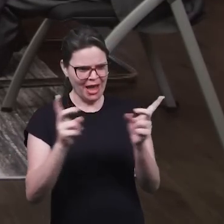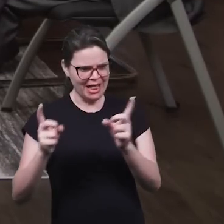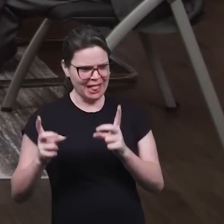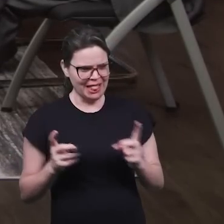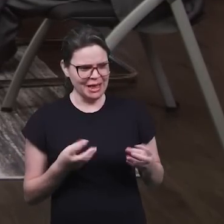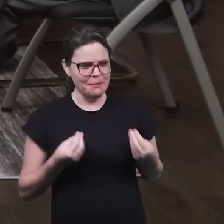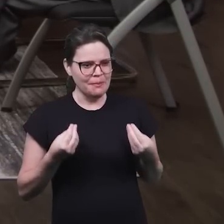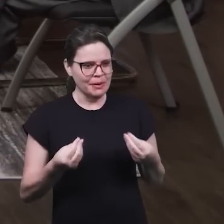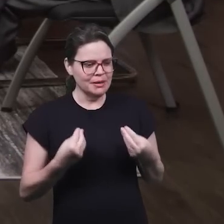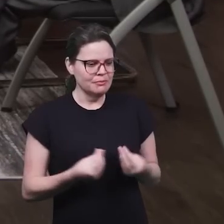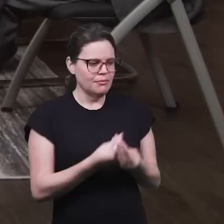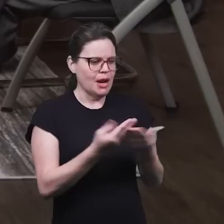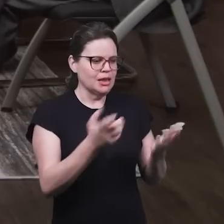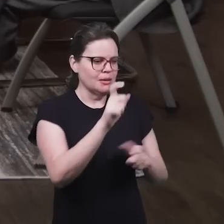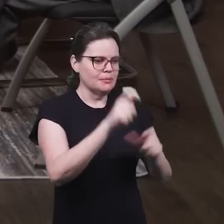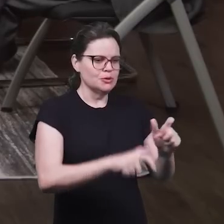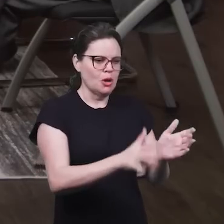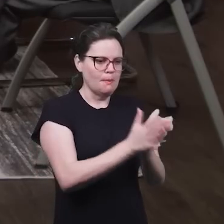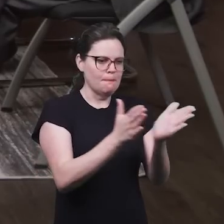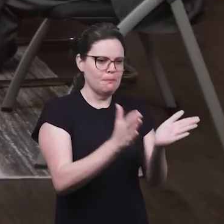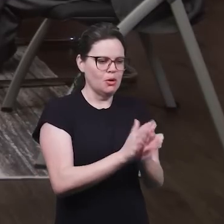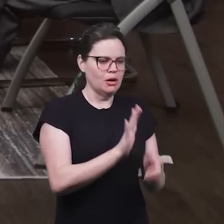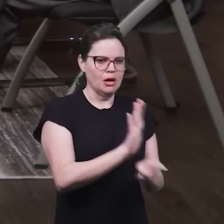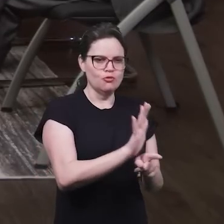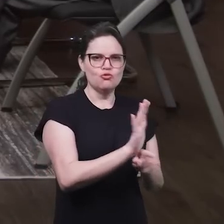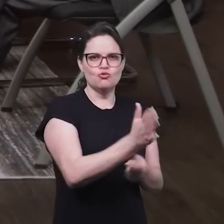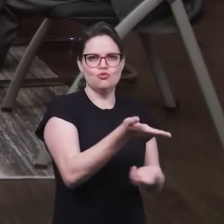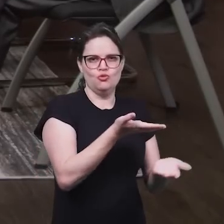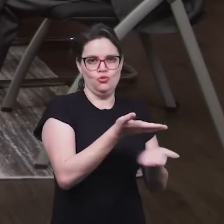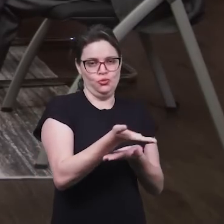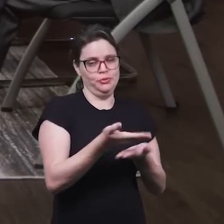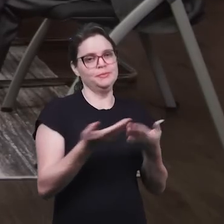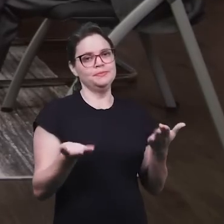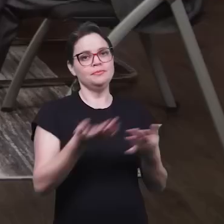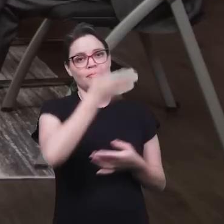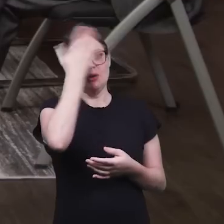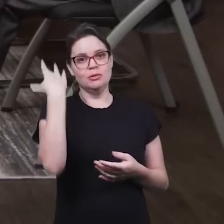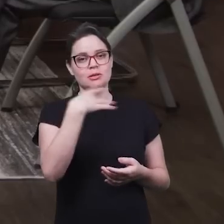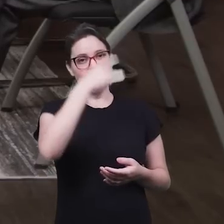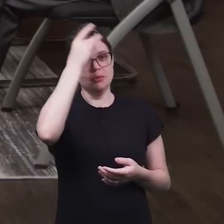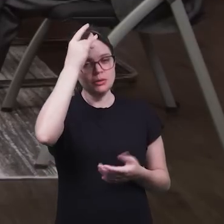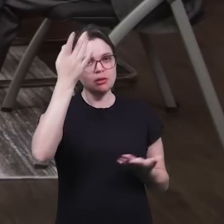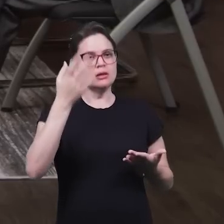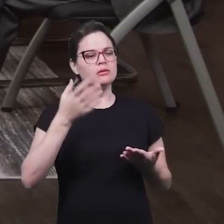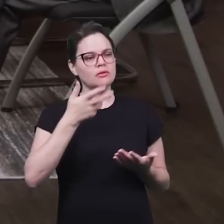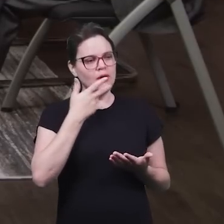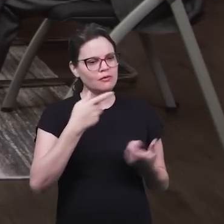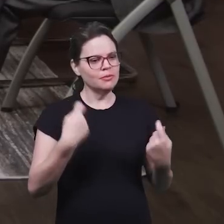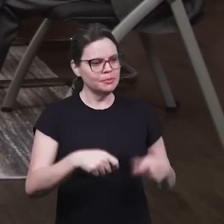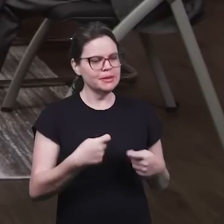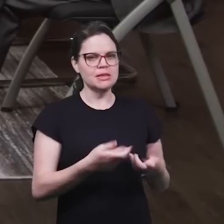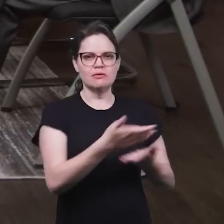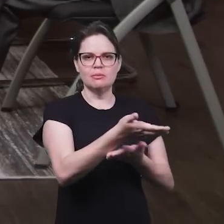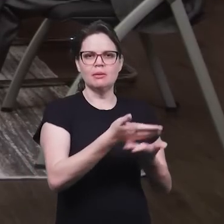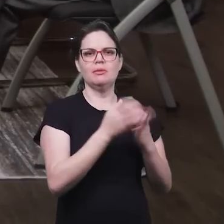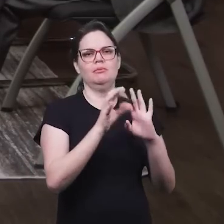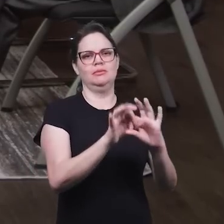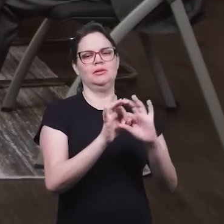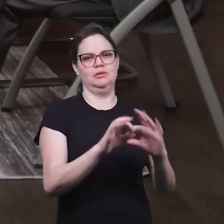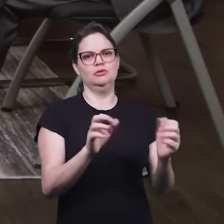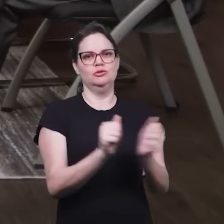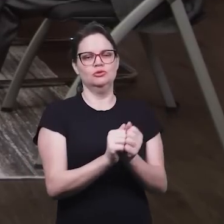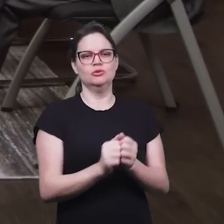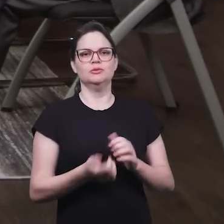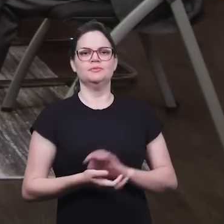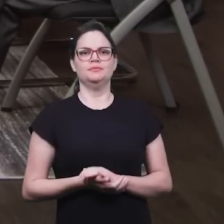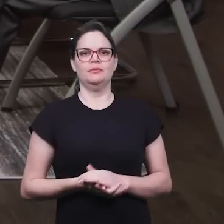vamos dizer, era o desejo do Espírito que houvesse isso. Tanto que se prega muito sobre esse aspecto,